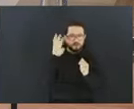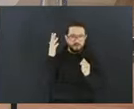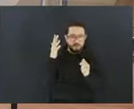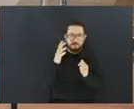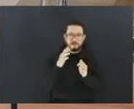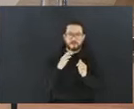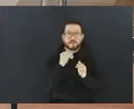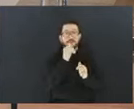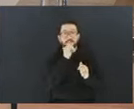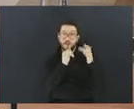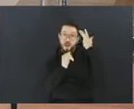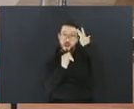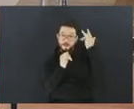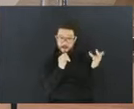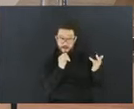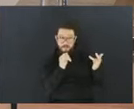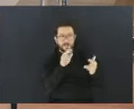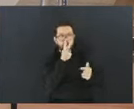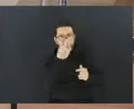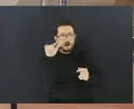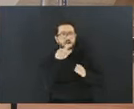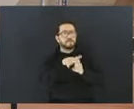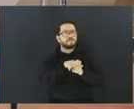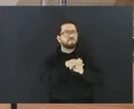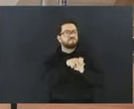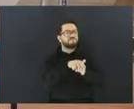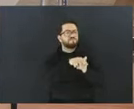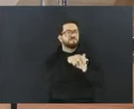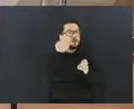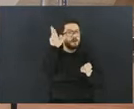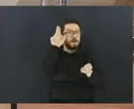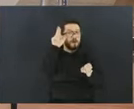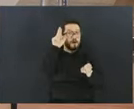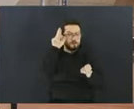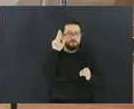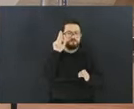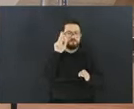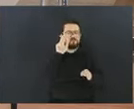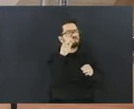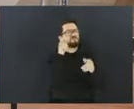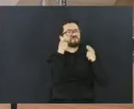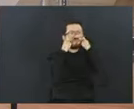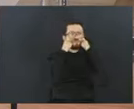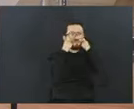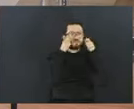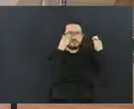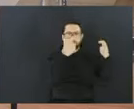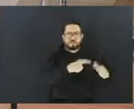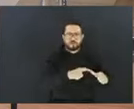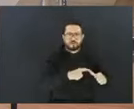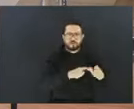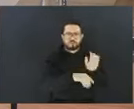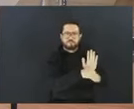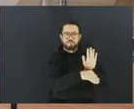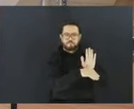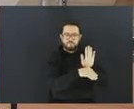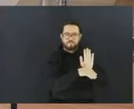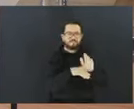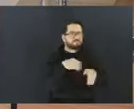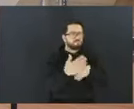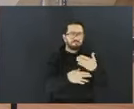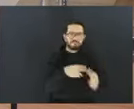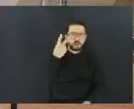E lá estava nosso presidente Kuzma, a cavalaria da Polícia Militar. Passou 2 dias,